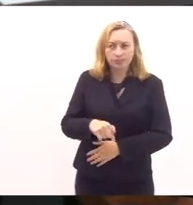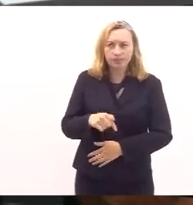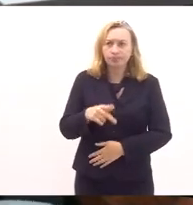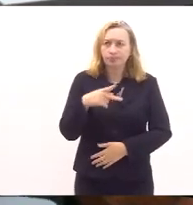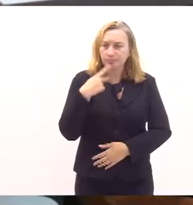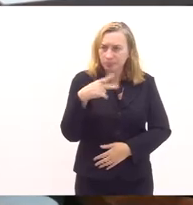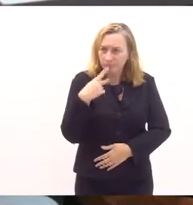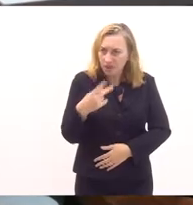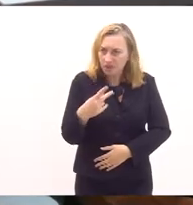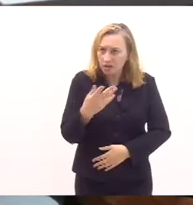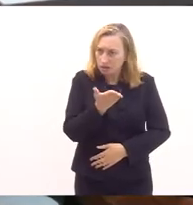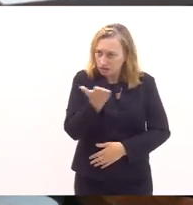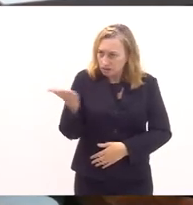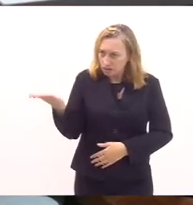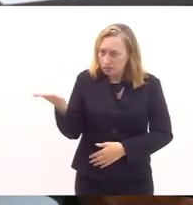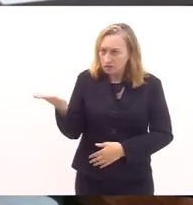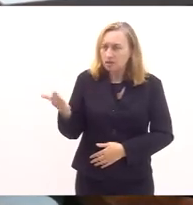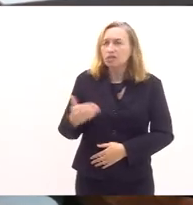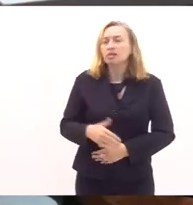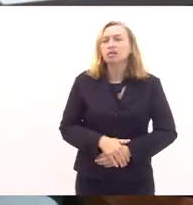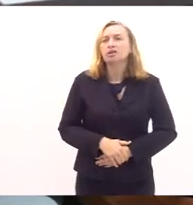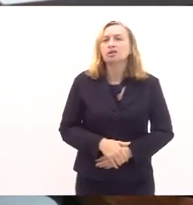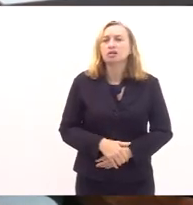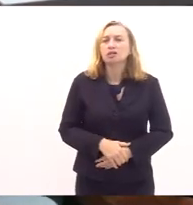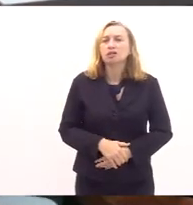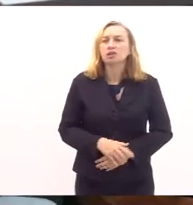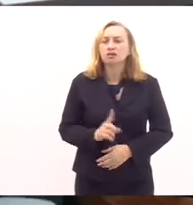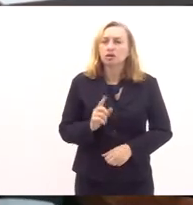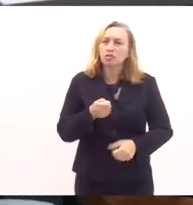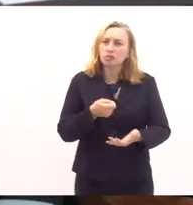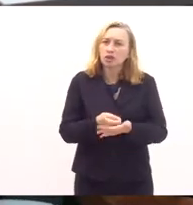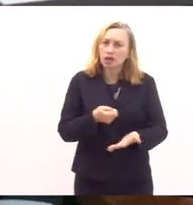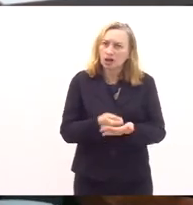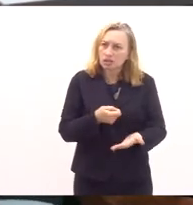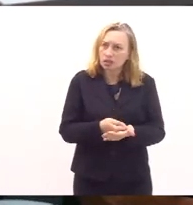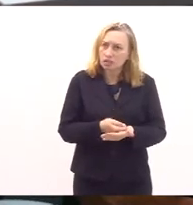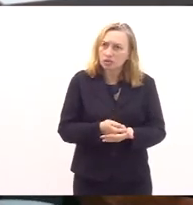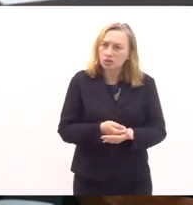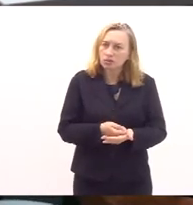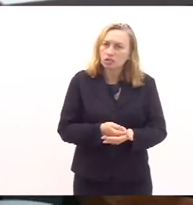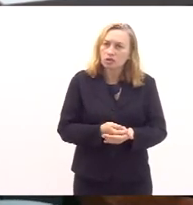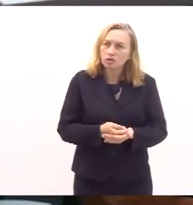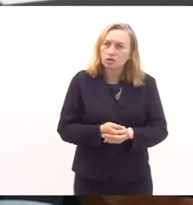dizer para a senhora e para todos nós que nós temos uma obrigação muito,